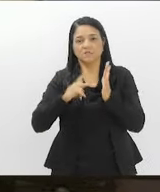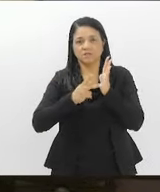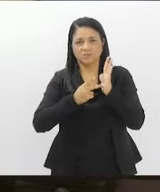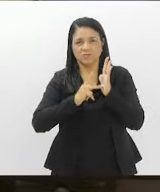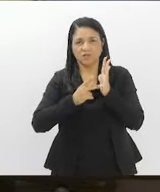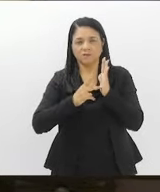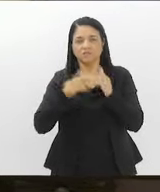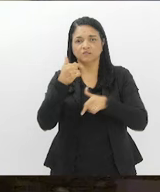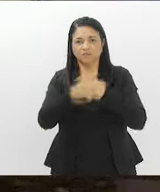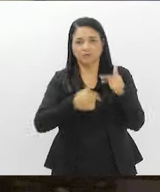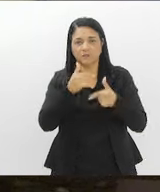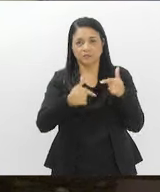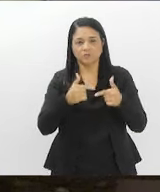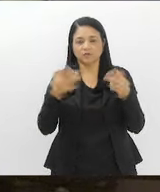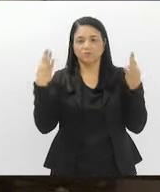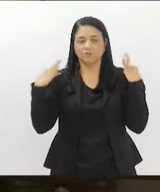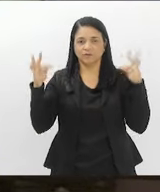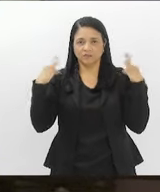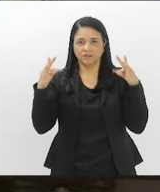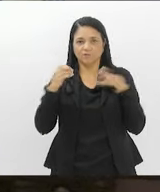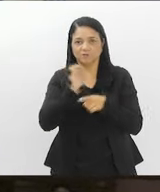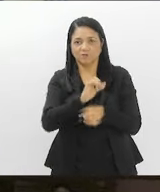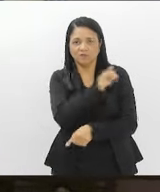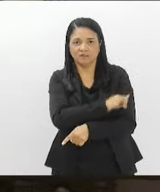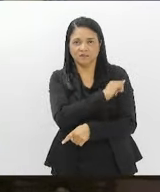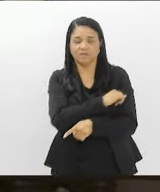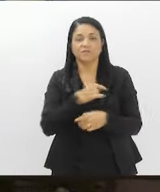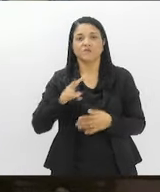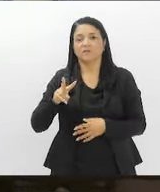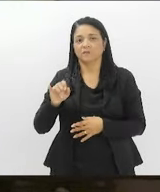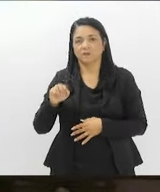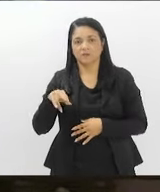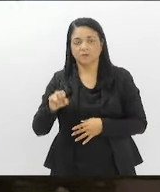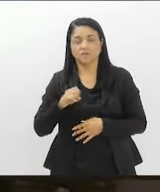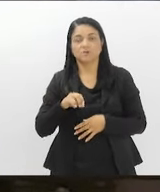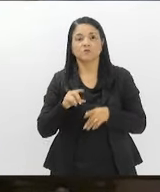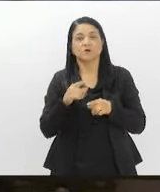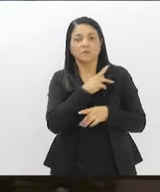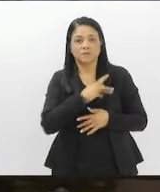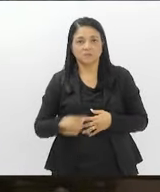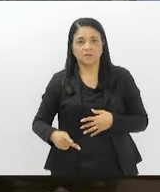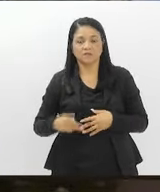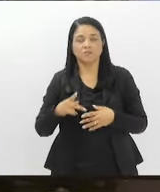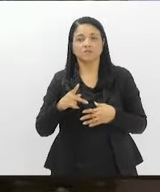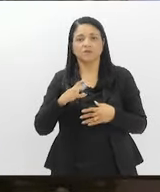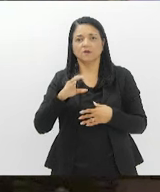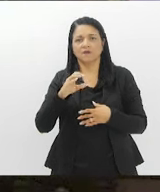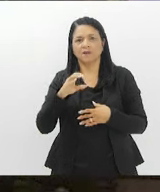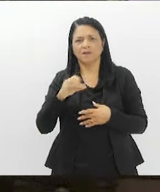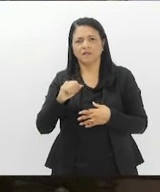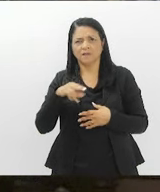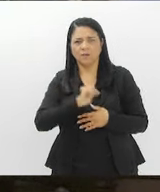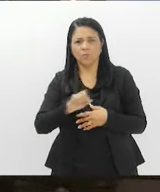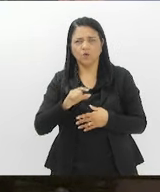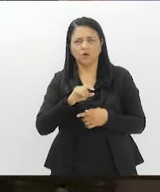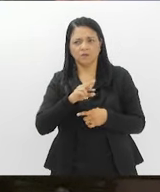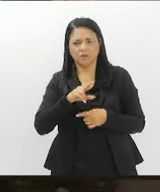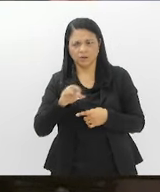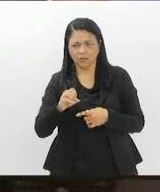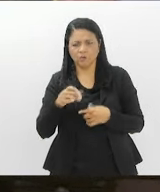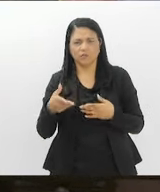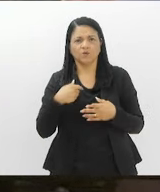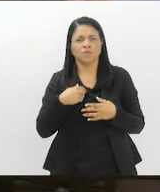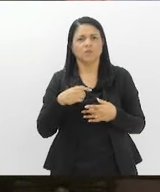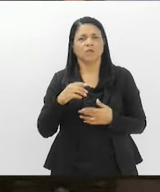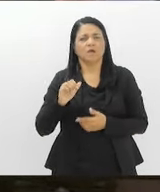Profissionais de Turismo do Rio de Janeiro. Vinícius Roseira, presidente do Canal do Rio. Dr. Harima